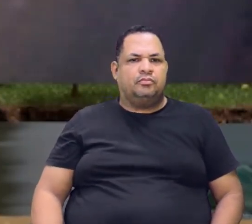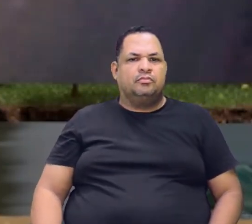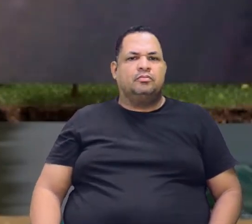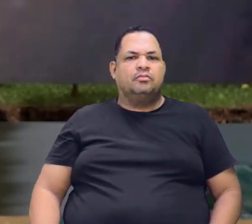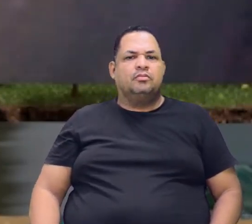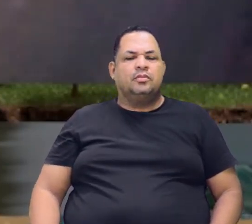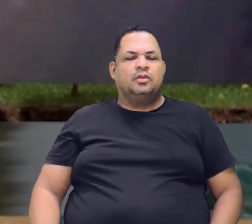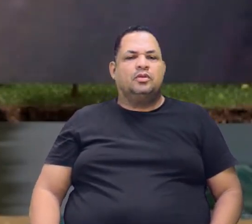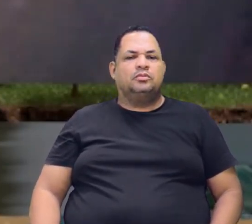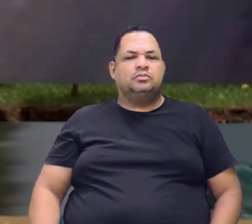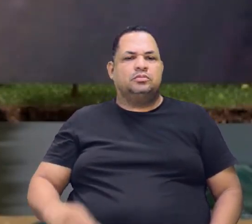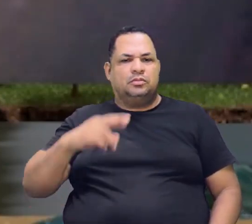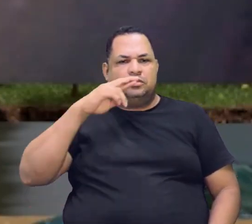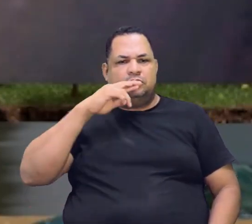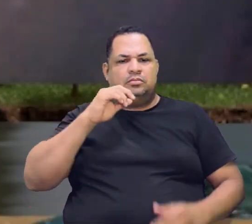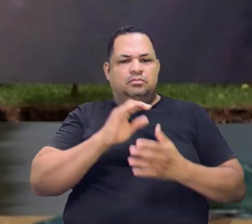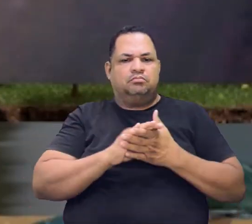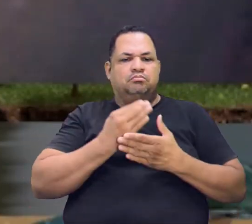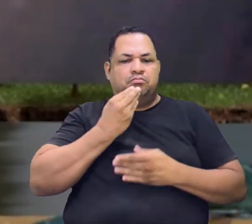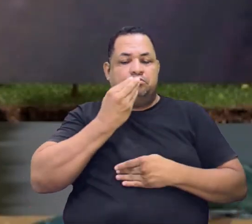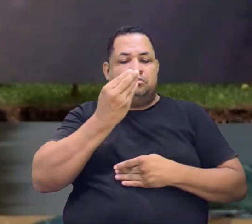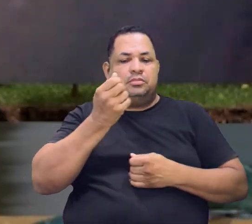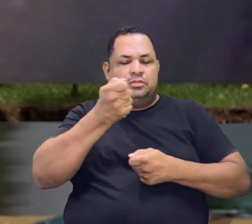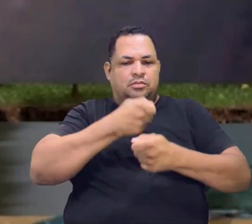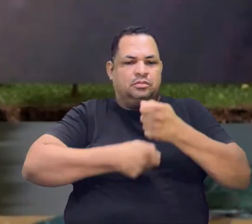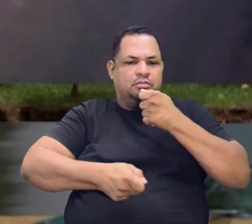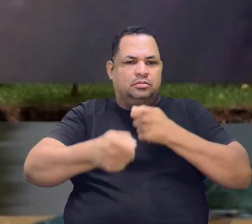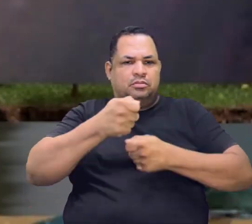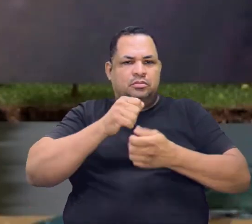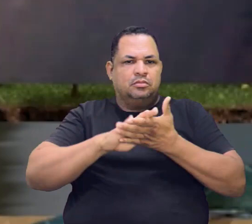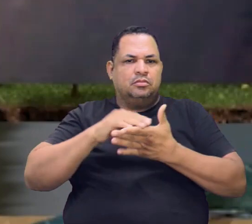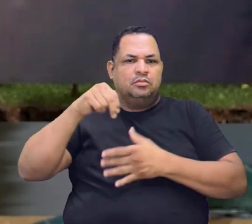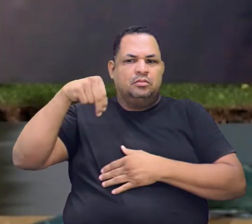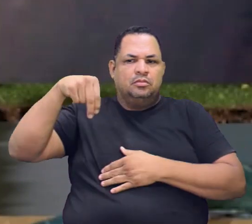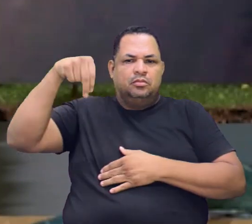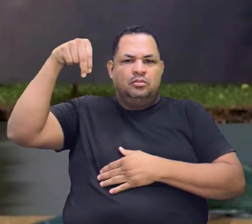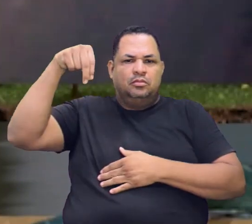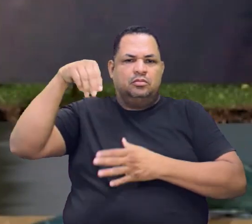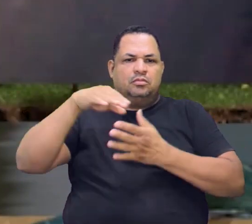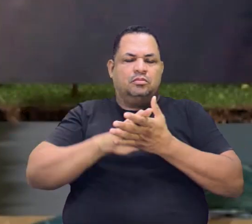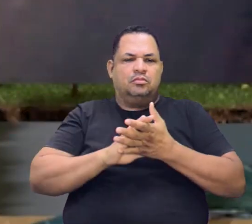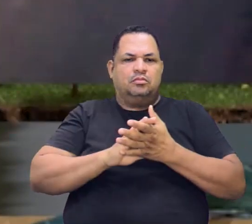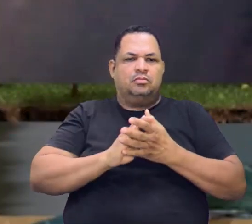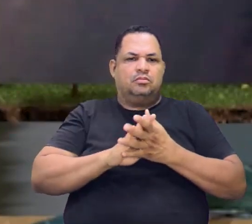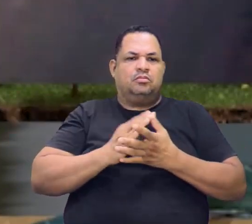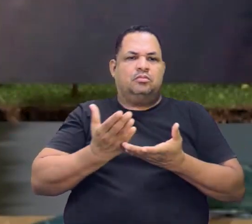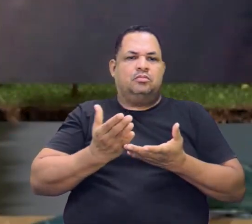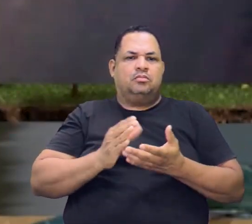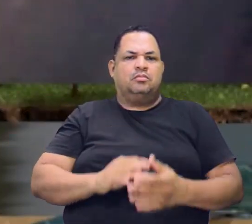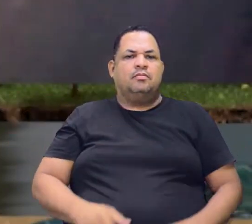ele administrar a seção norte, que é o 3º Distrito Telegráfico de Mato Grosso, que ficava